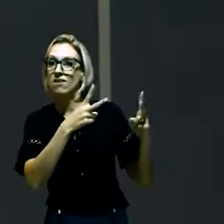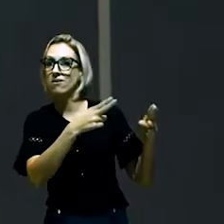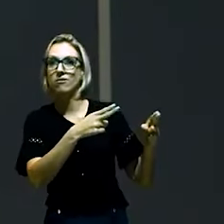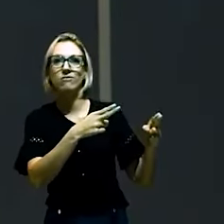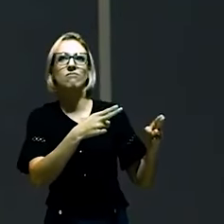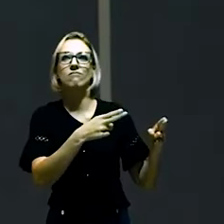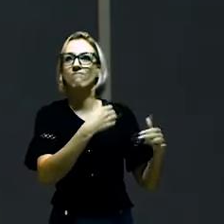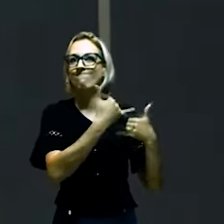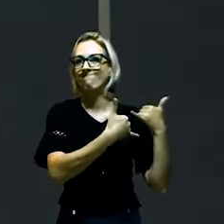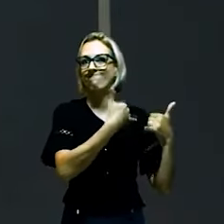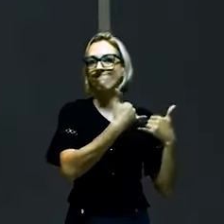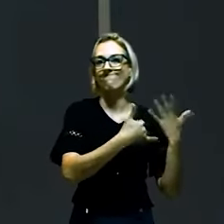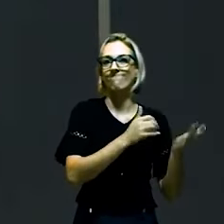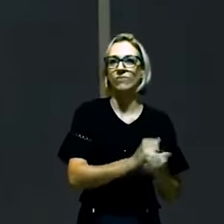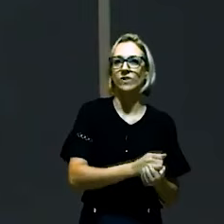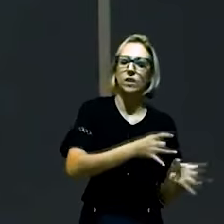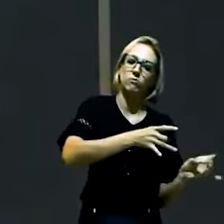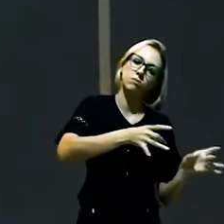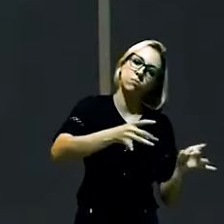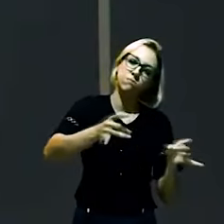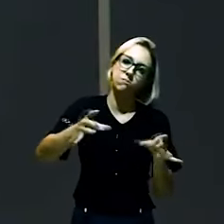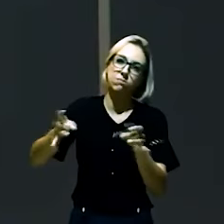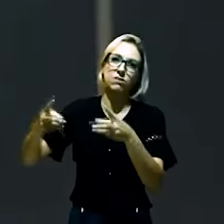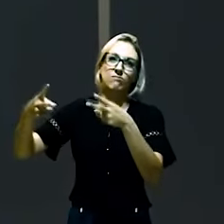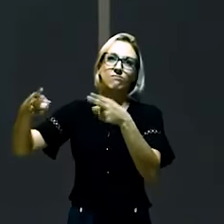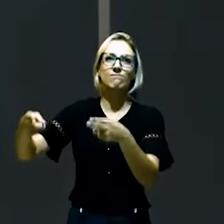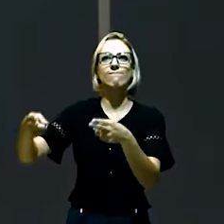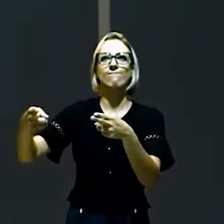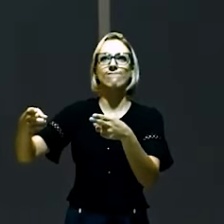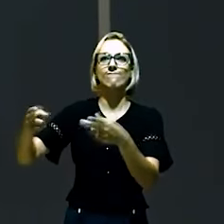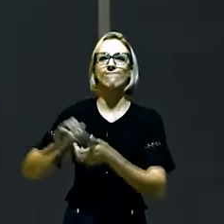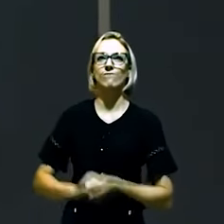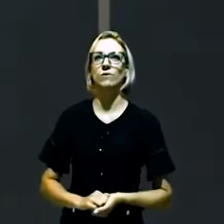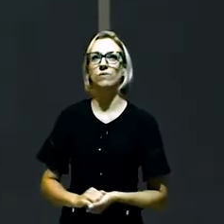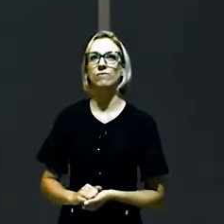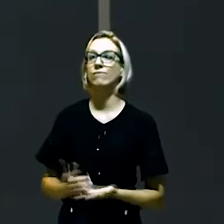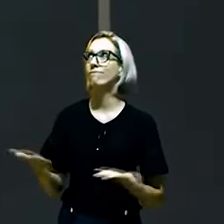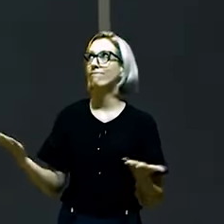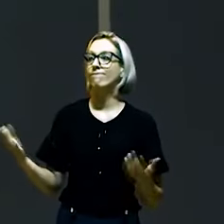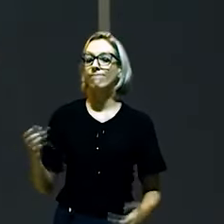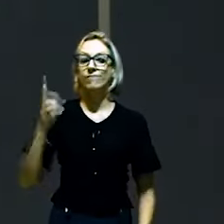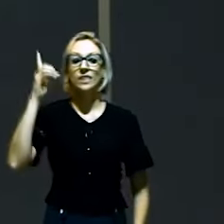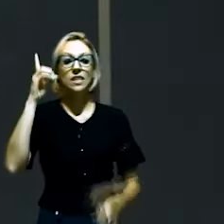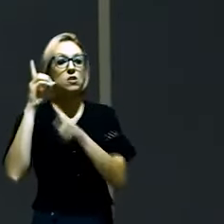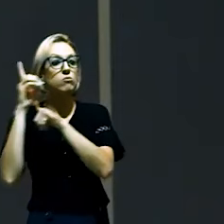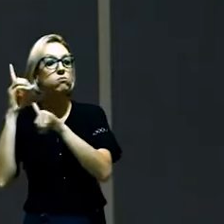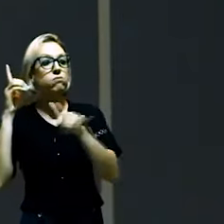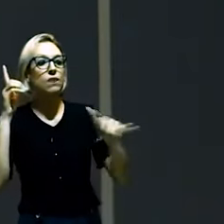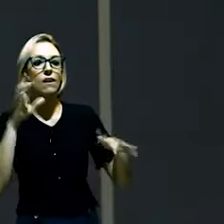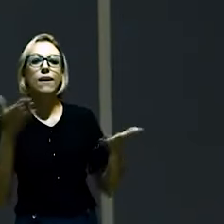É a mesma ladainha, é a mesma desculpa. E Deus está dizendo o seguinte: ei, vamos parar